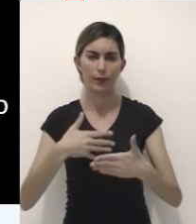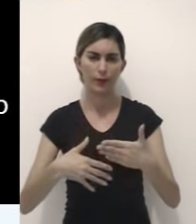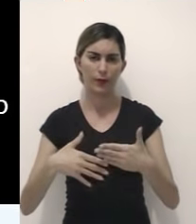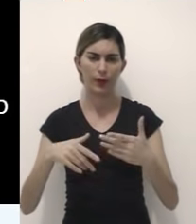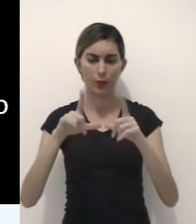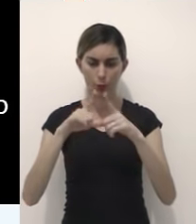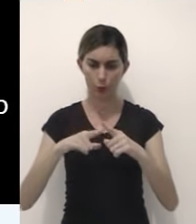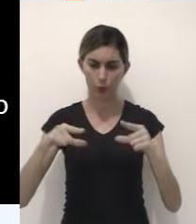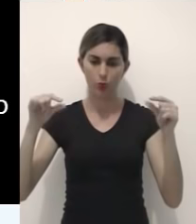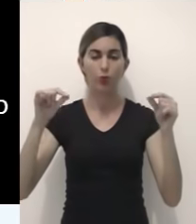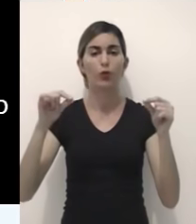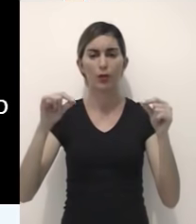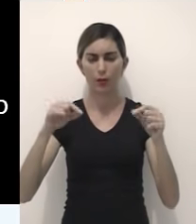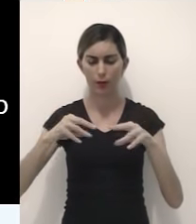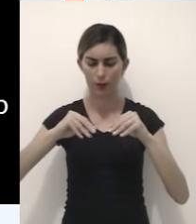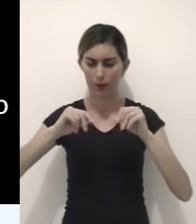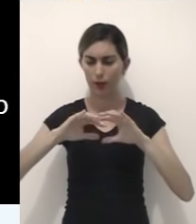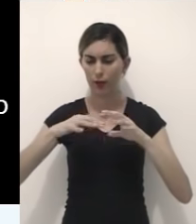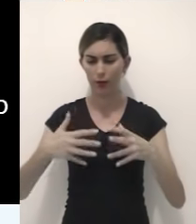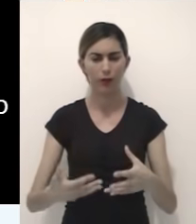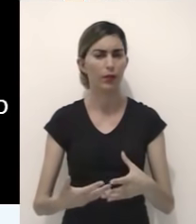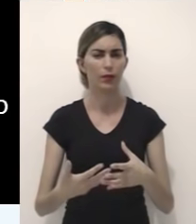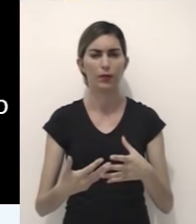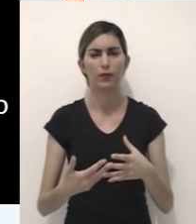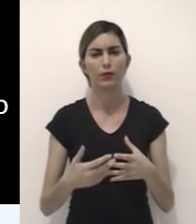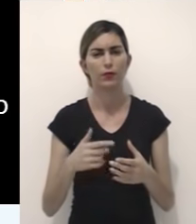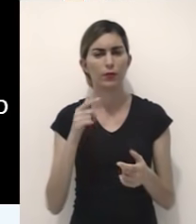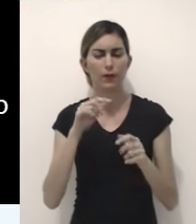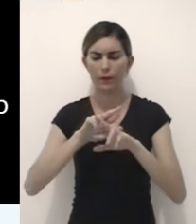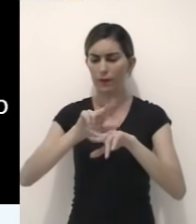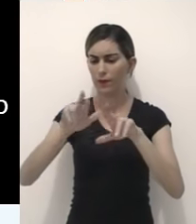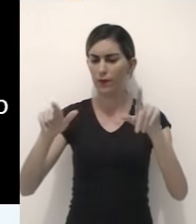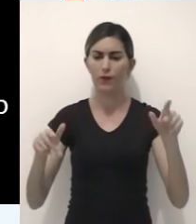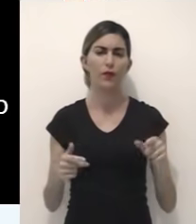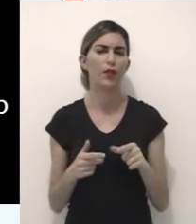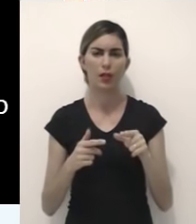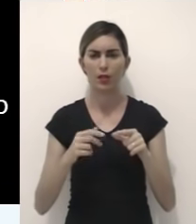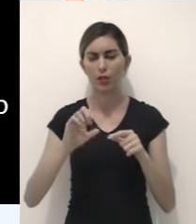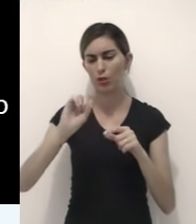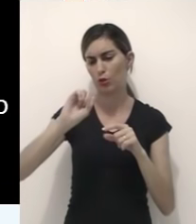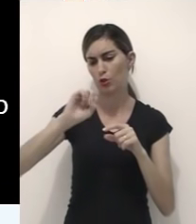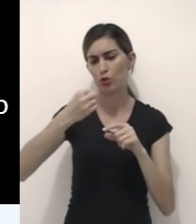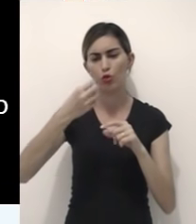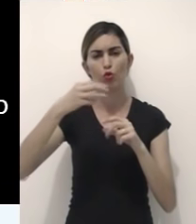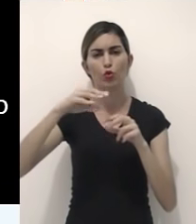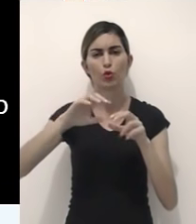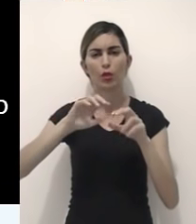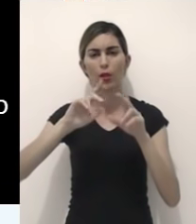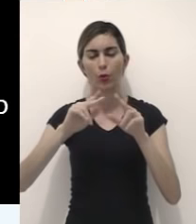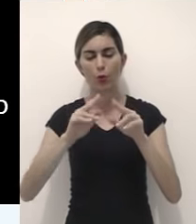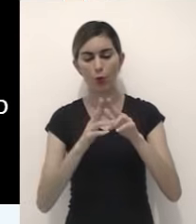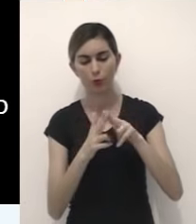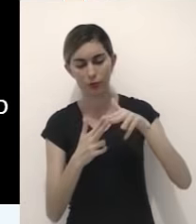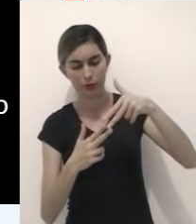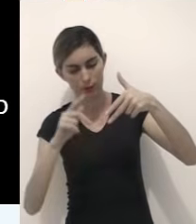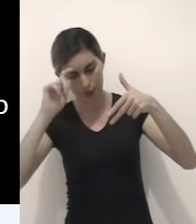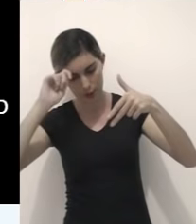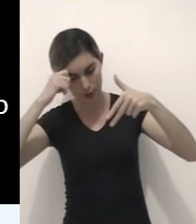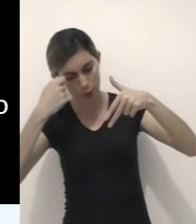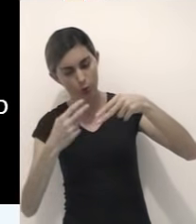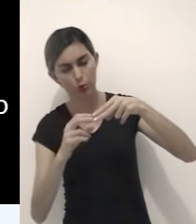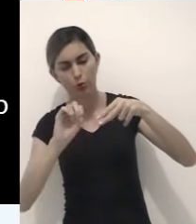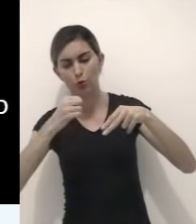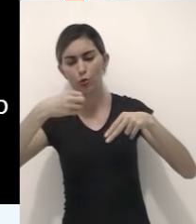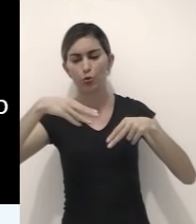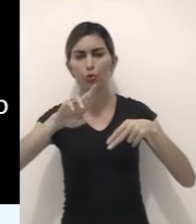relação entre a Lua e a Terra vai produzir aí várias sombras na Lua. Então nós vamos